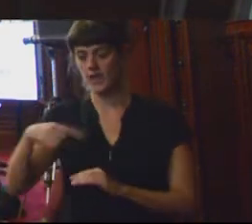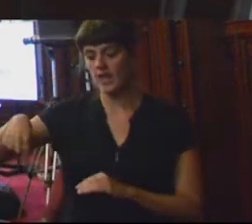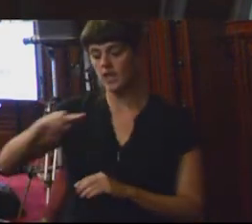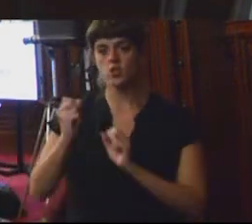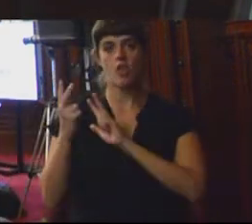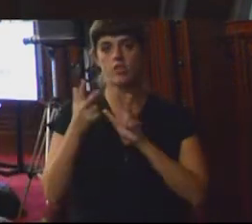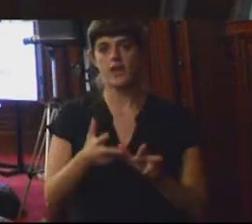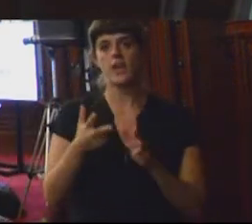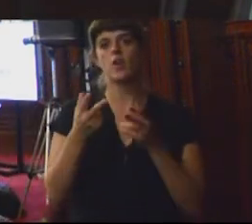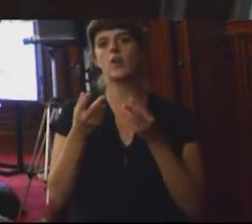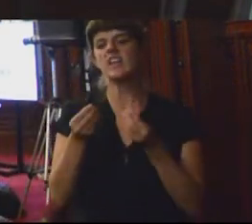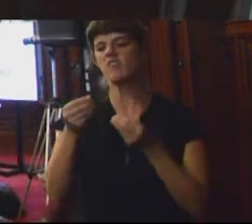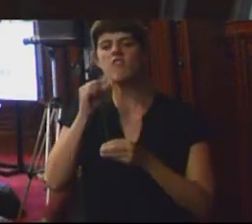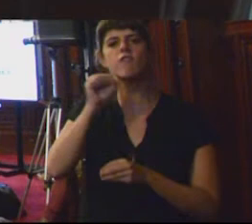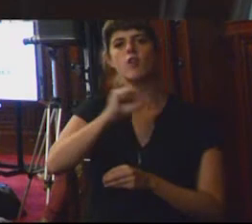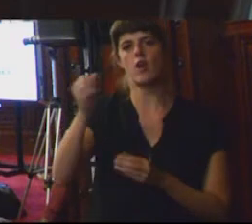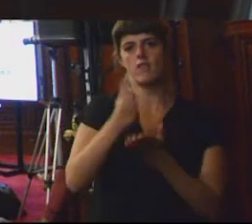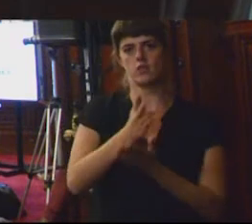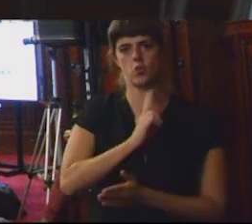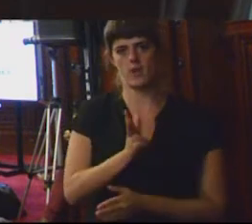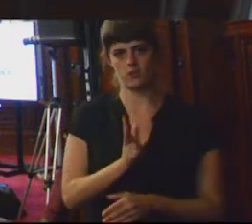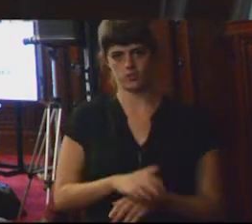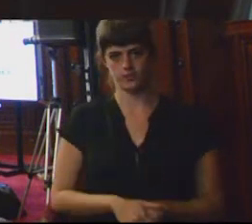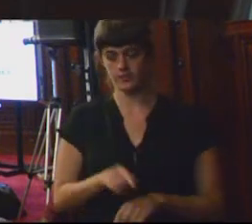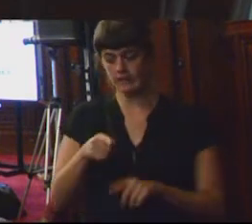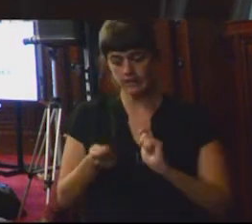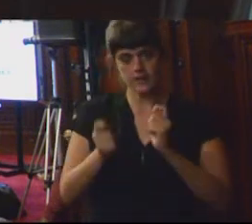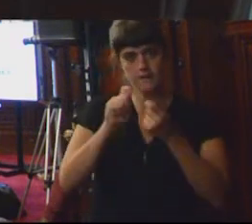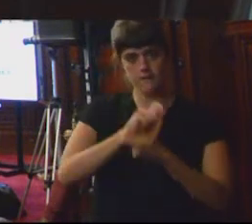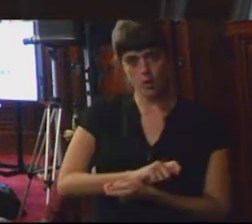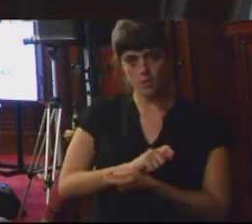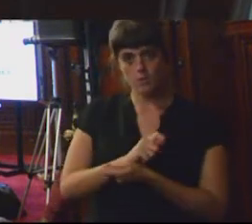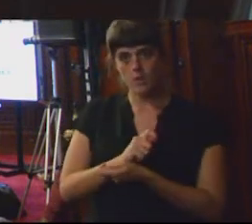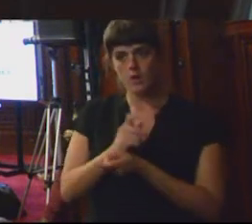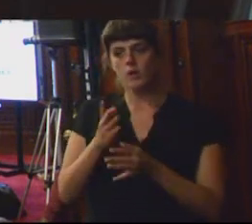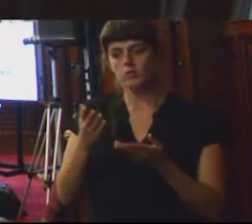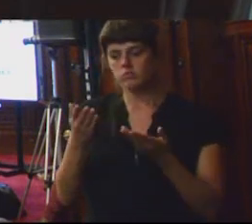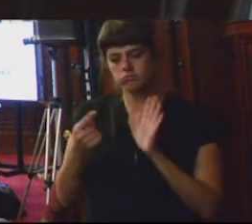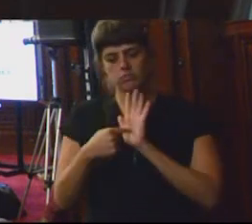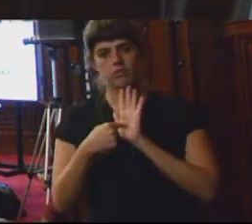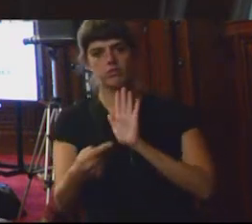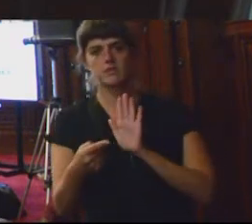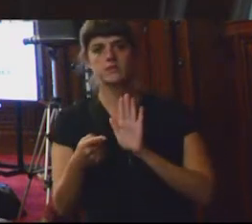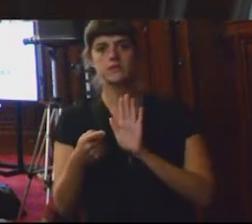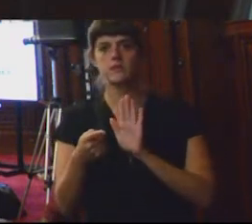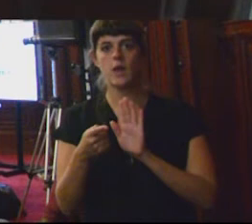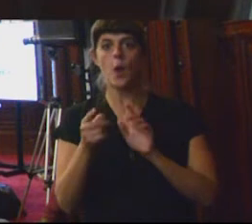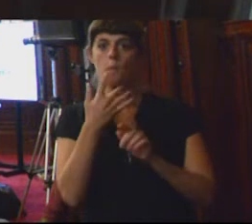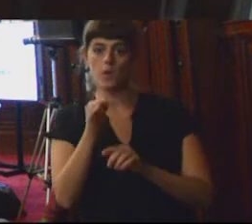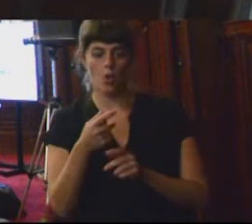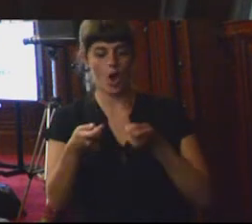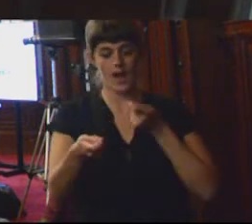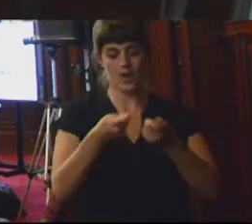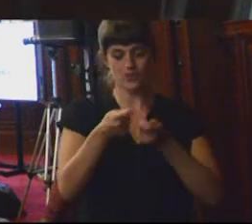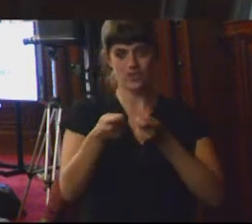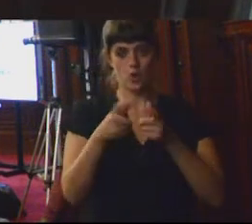caráter violador de direitos humanos. A reforma introduz a possibilidade de que uma negociação coletiva